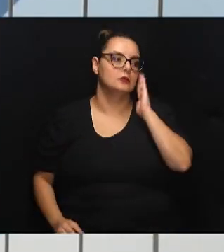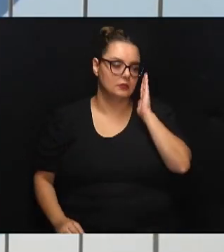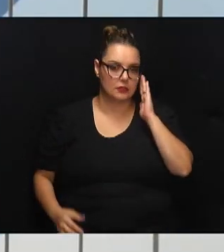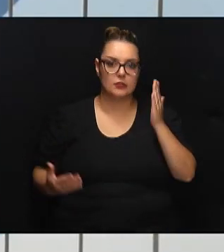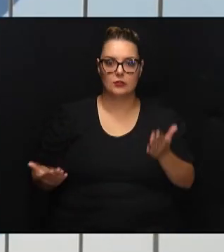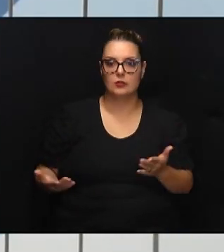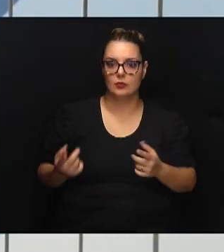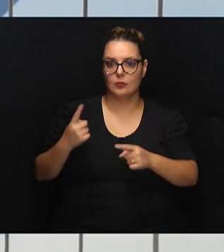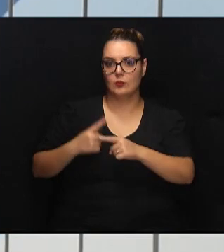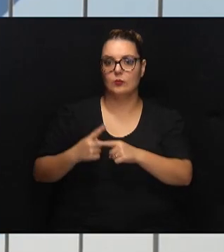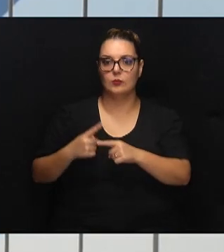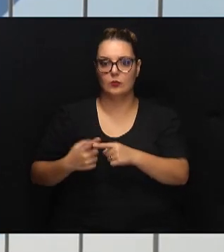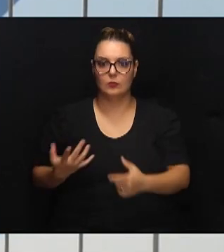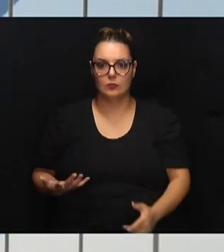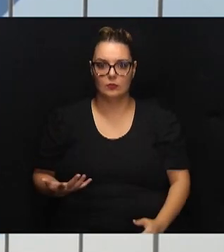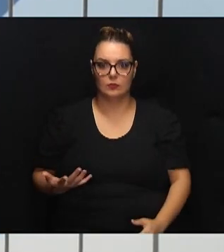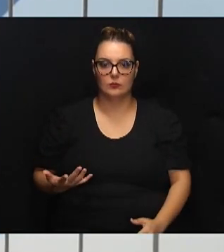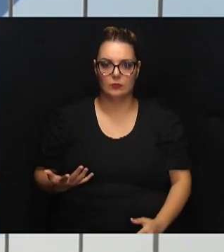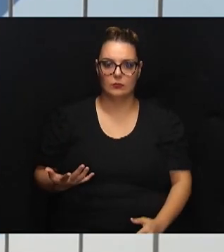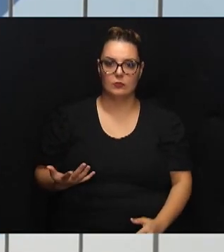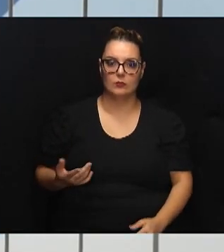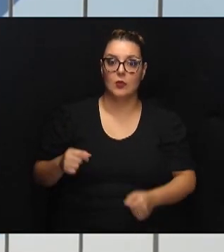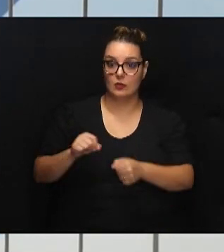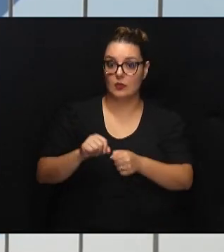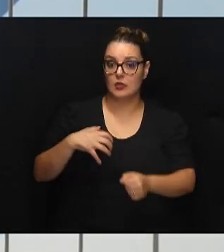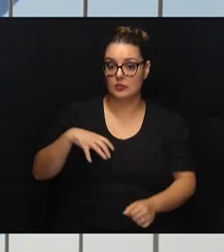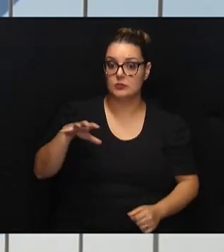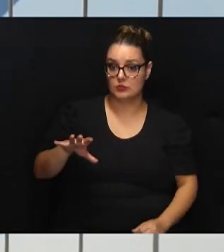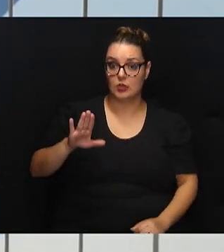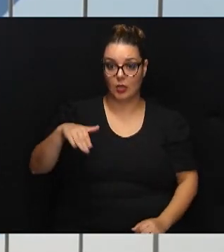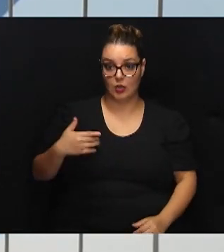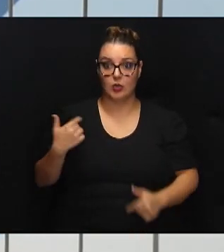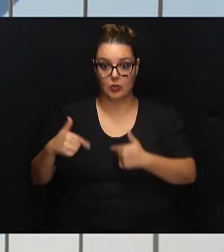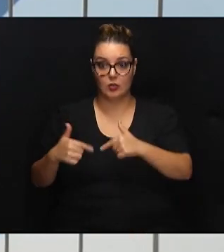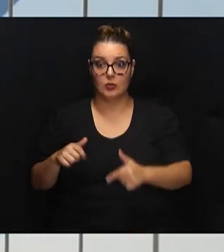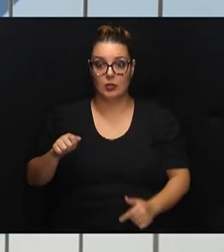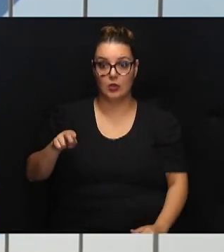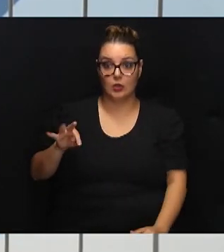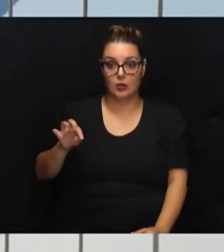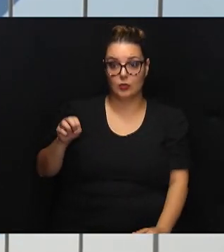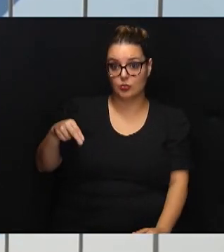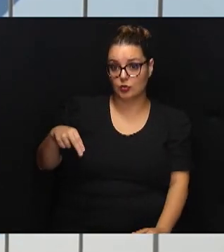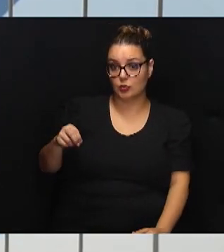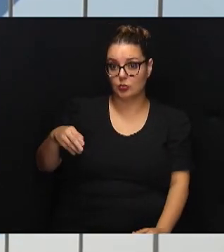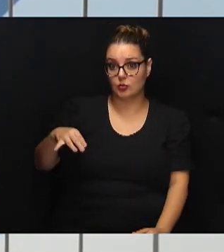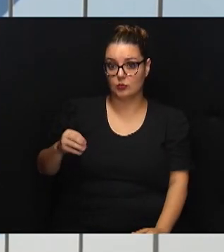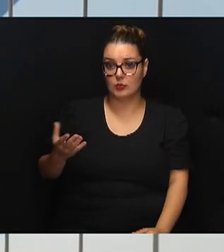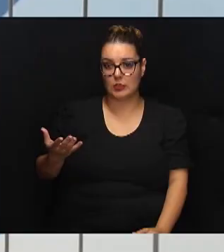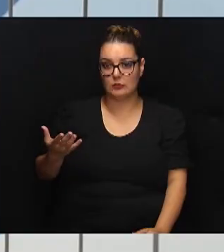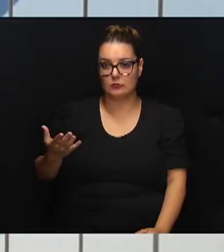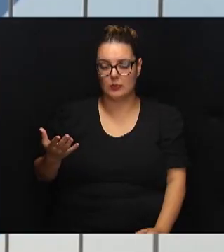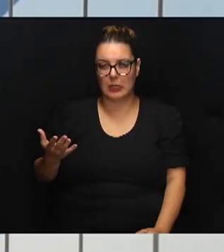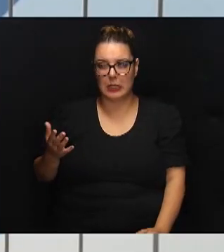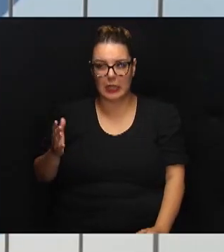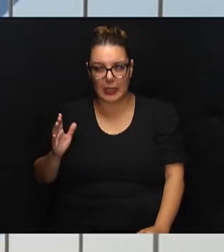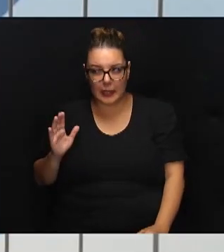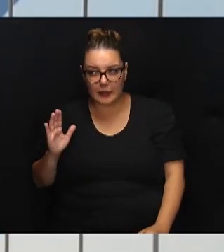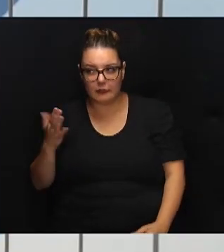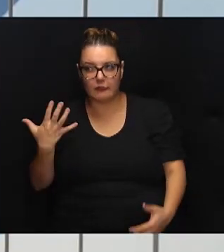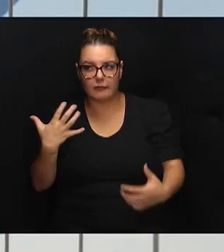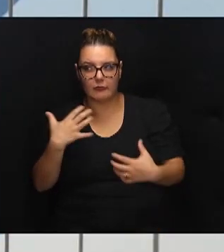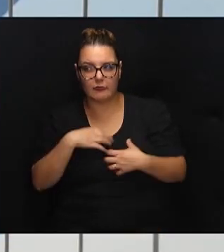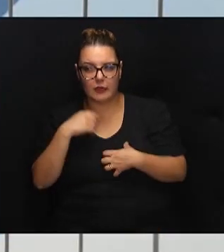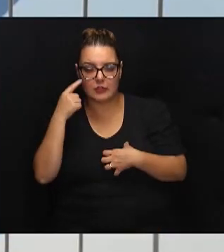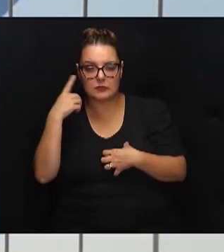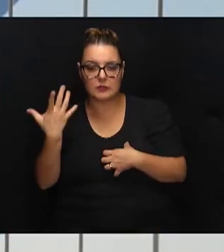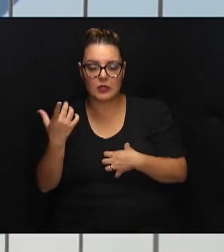o porquê que eles fazem isso, né? Quando eu trabalho autônomo, vem aquela falsa sensação de que eu tenho